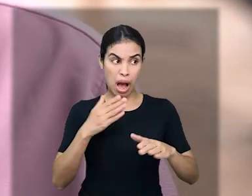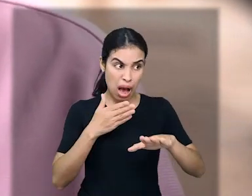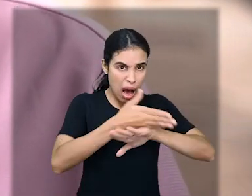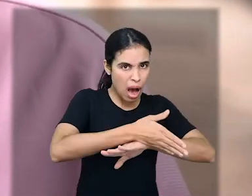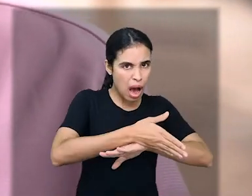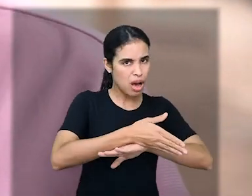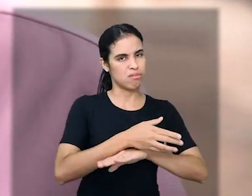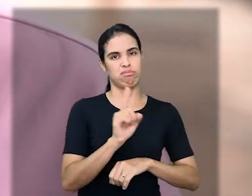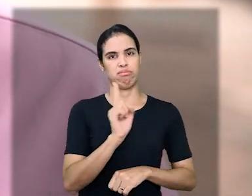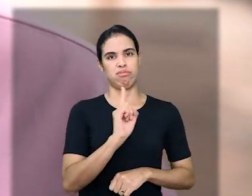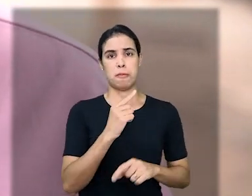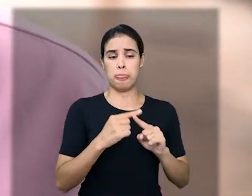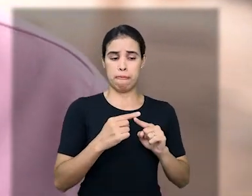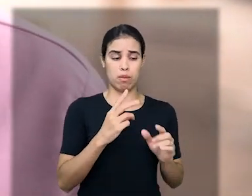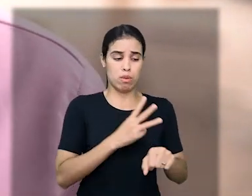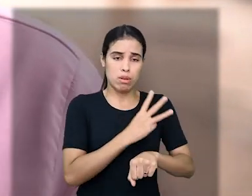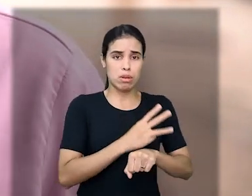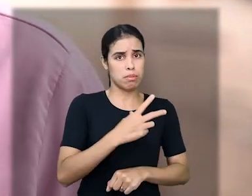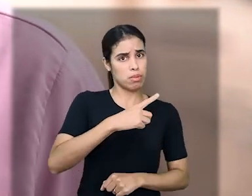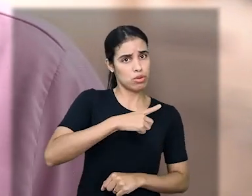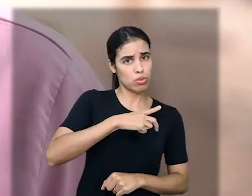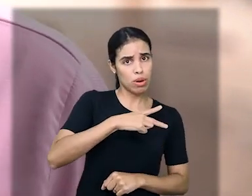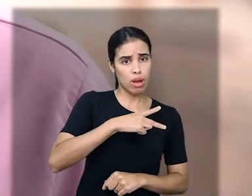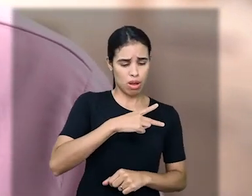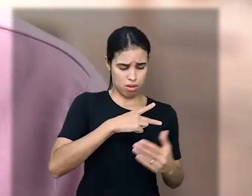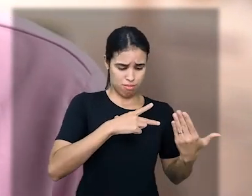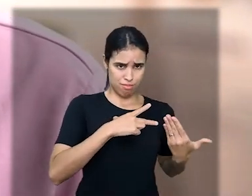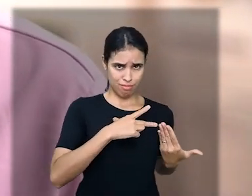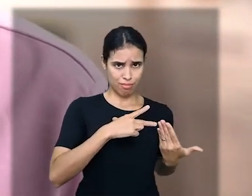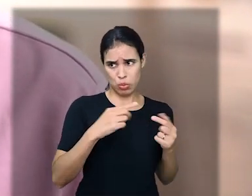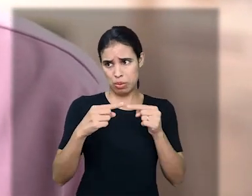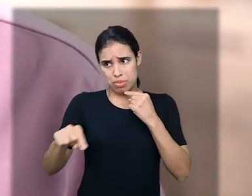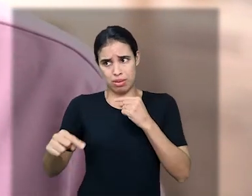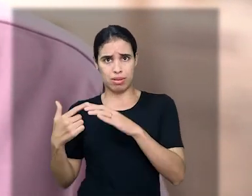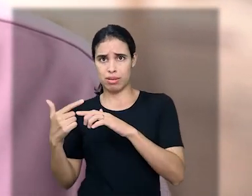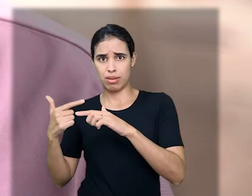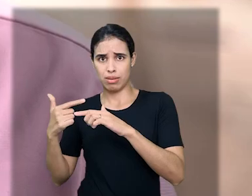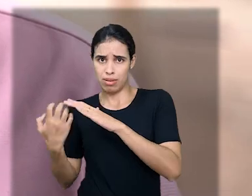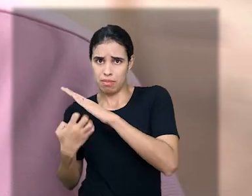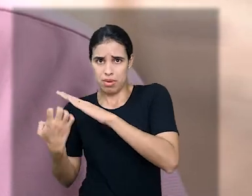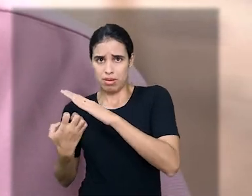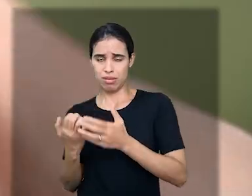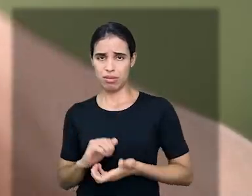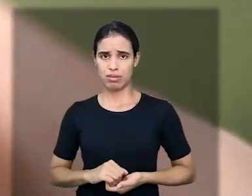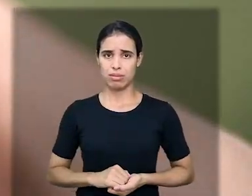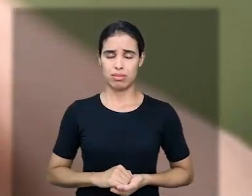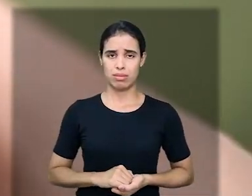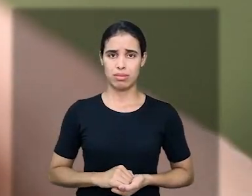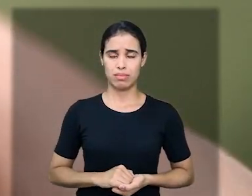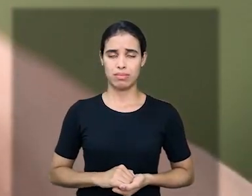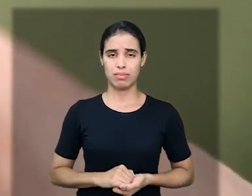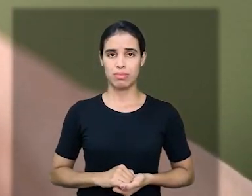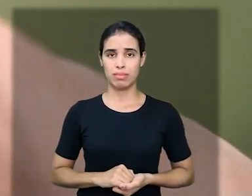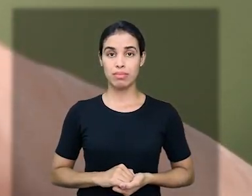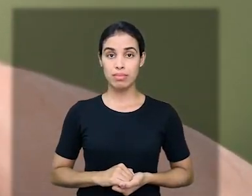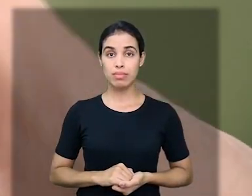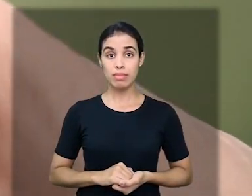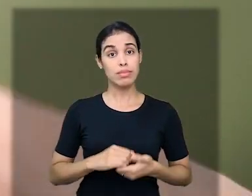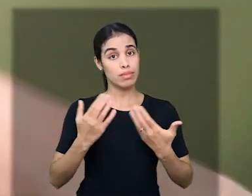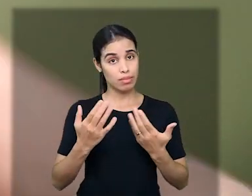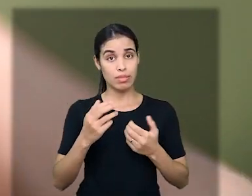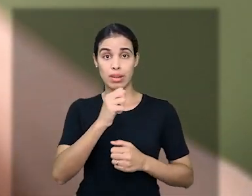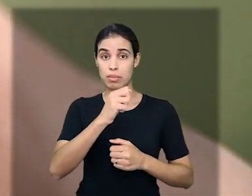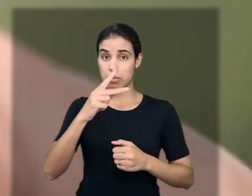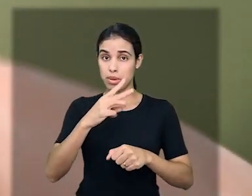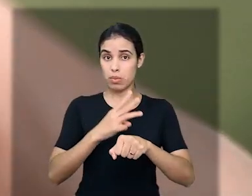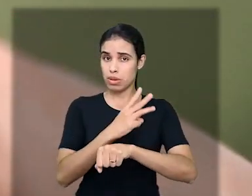particular e o que não se está direcionado ao trabalho não é de interesse dele. A importância do aplicativo para o